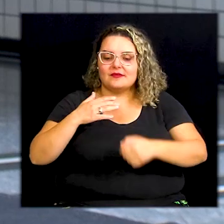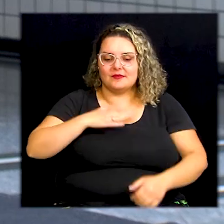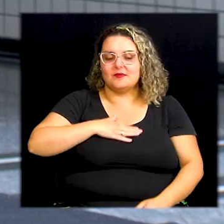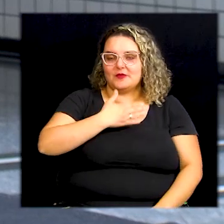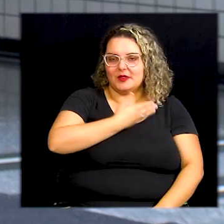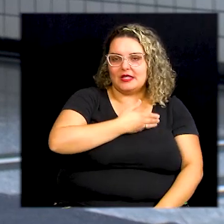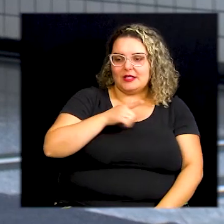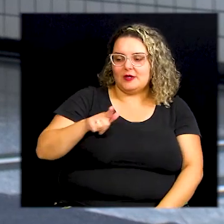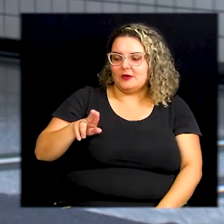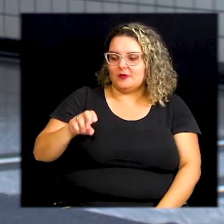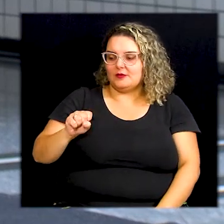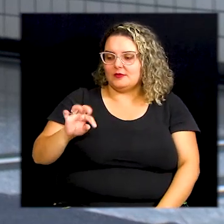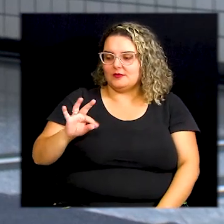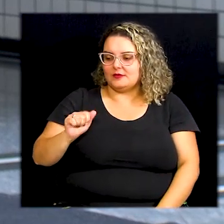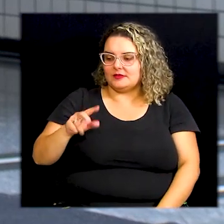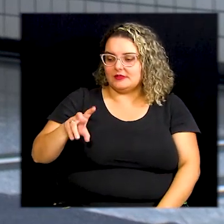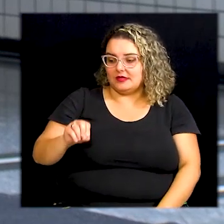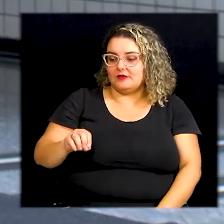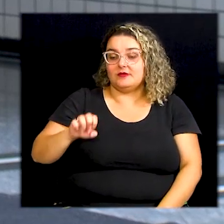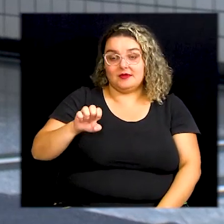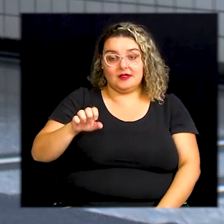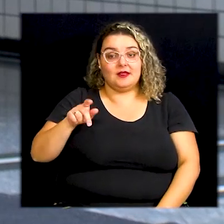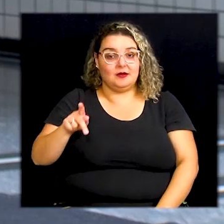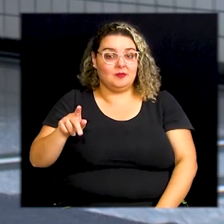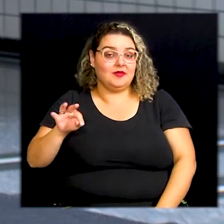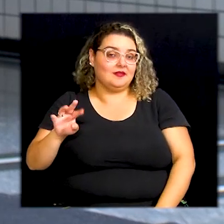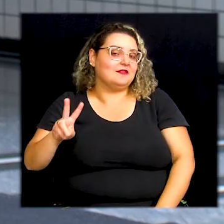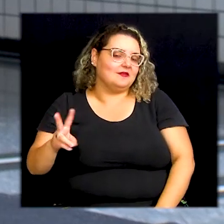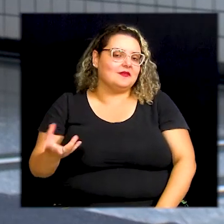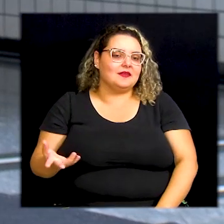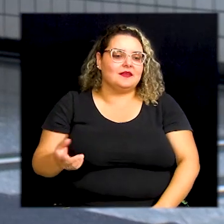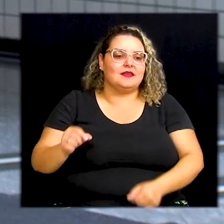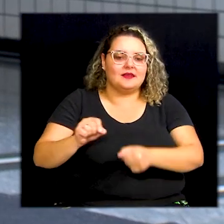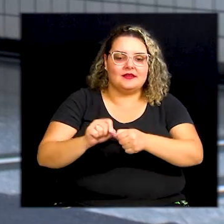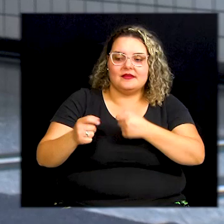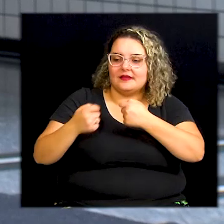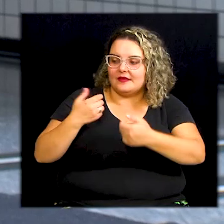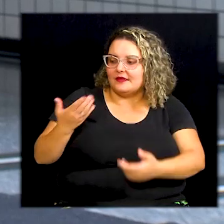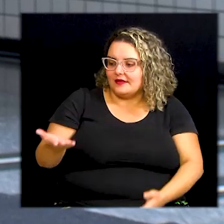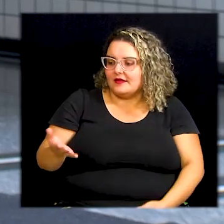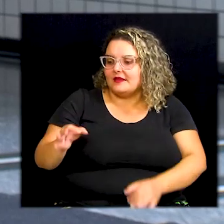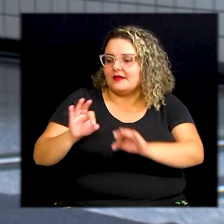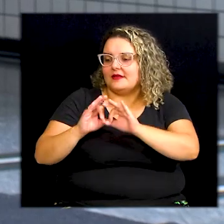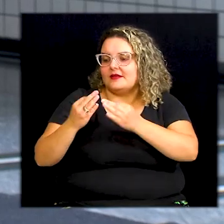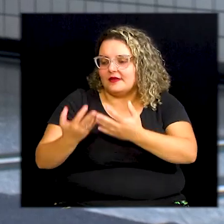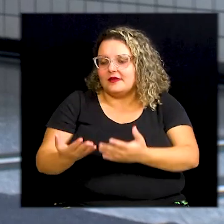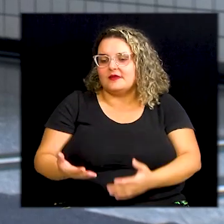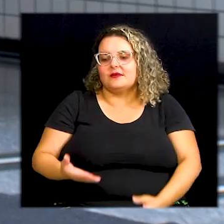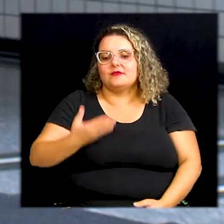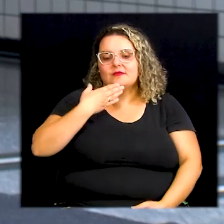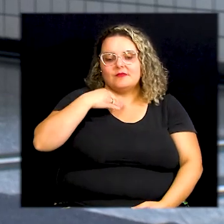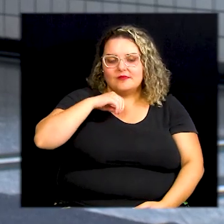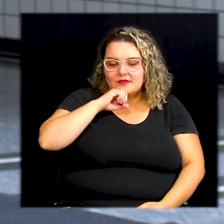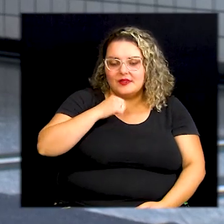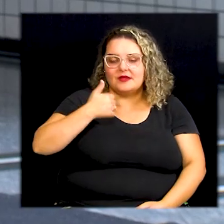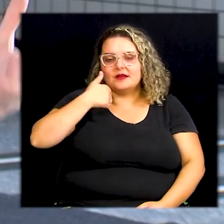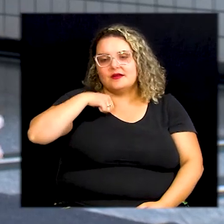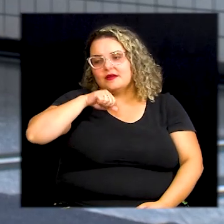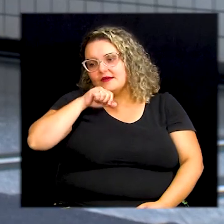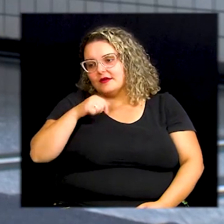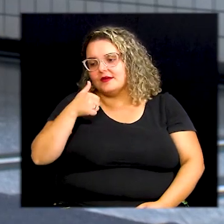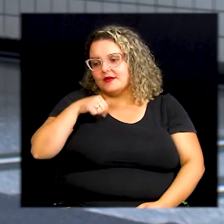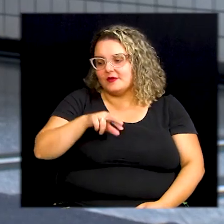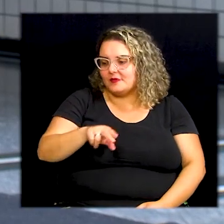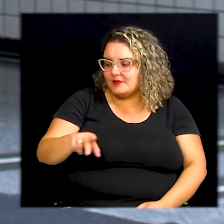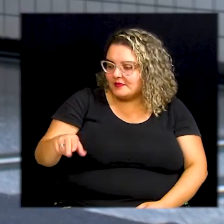meu colega, do Gustavo Biano, da IPTV, que fez com você e com a sua família, com seus pais, com a sua